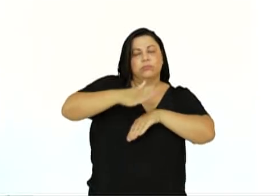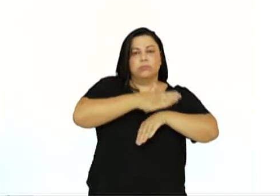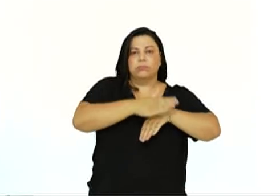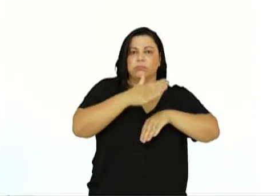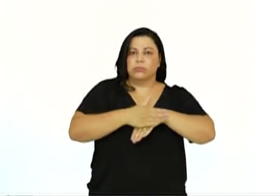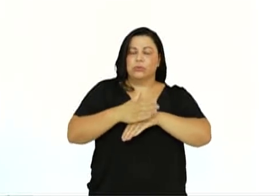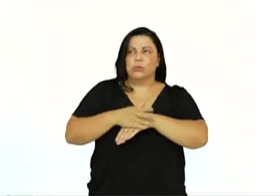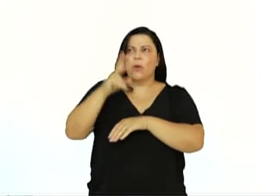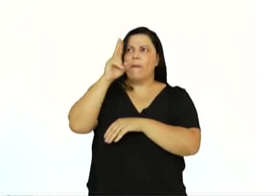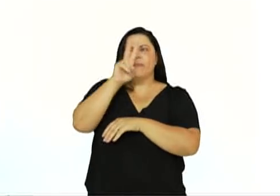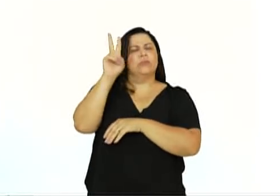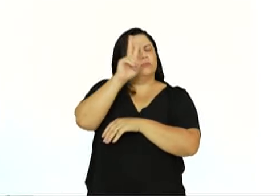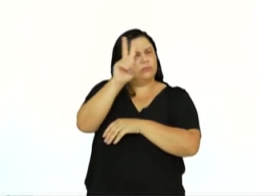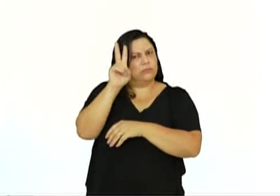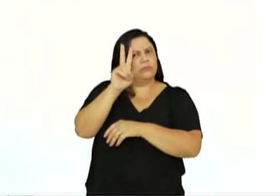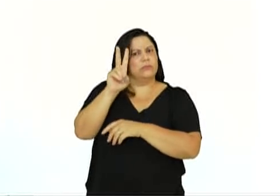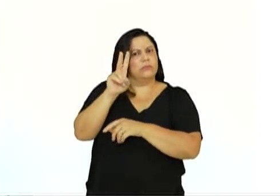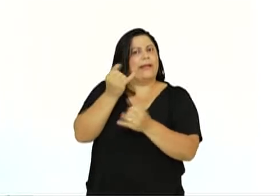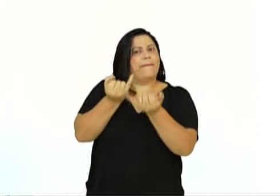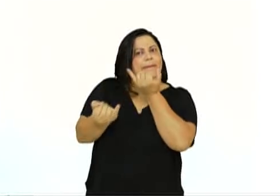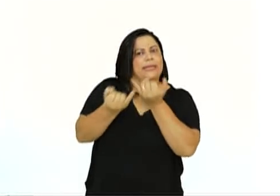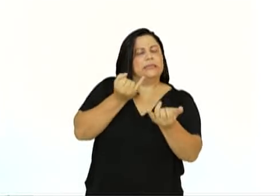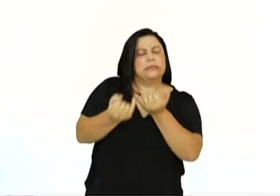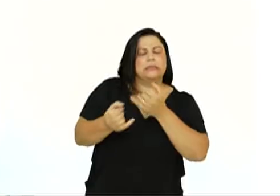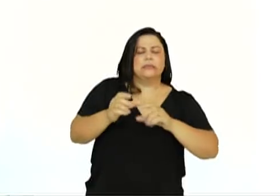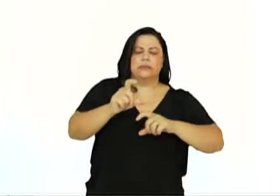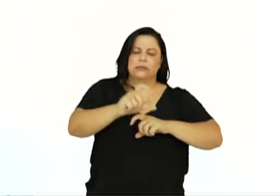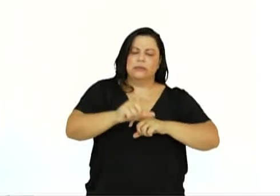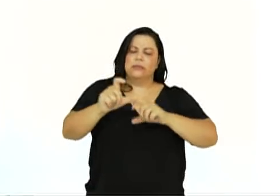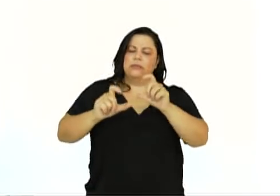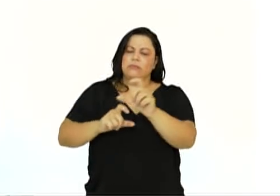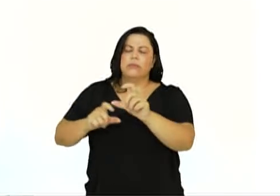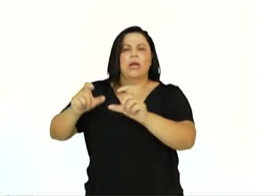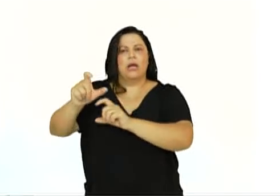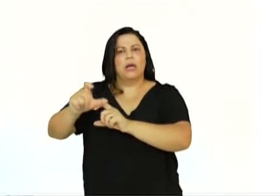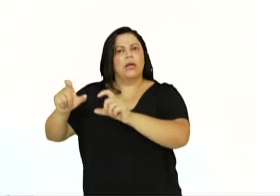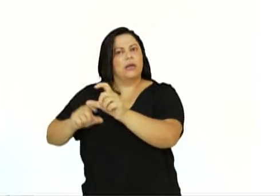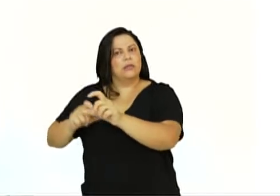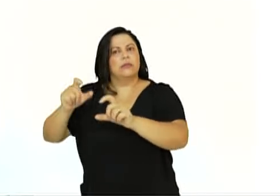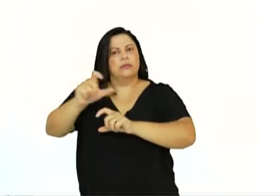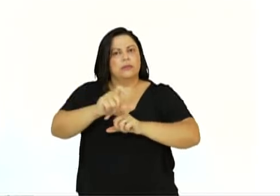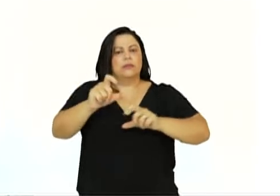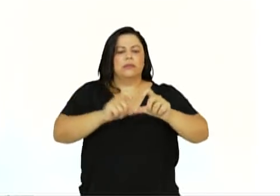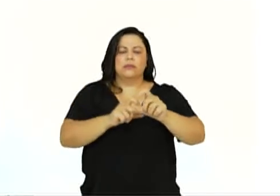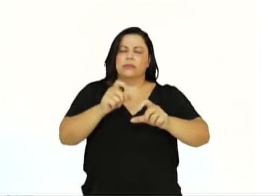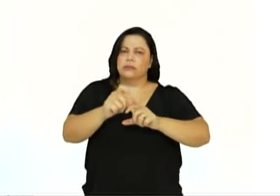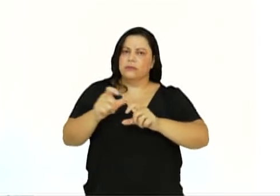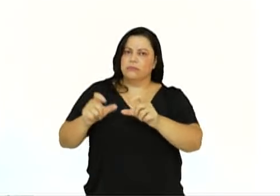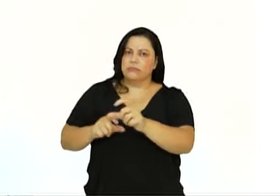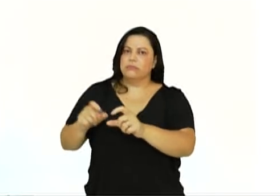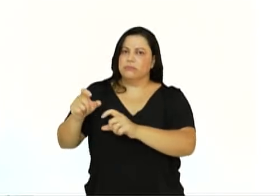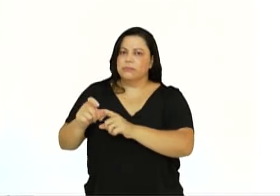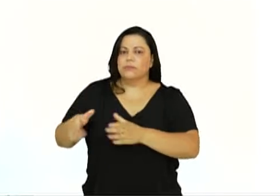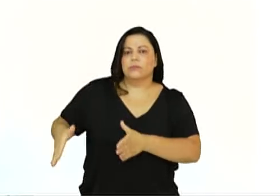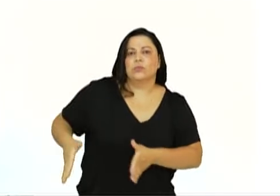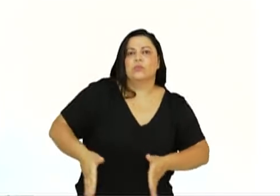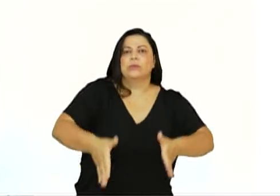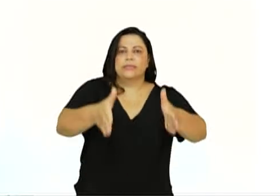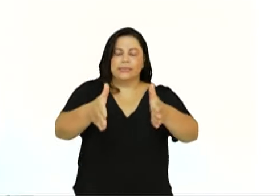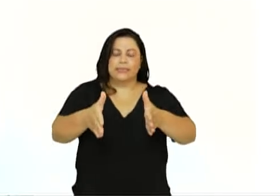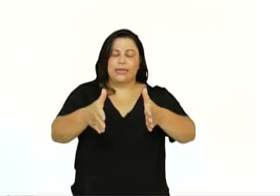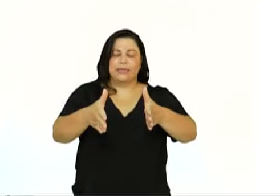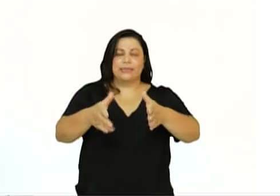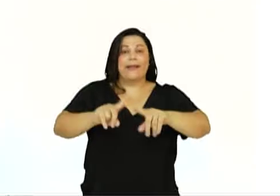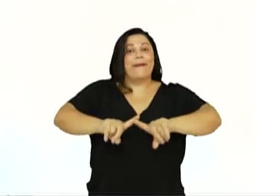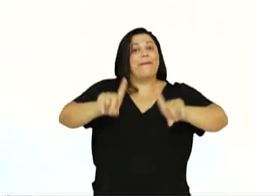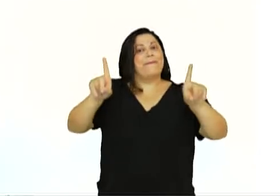muito nos lembra as estradas de paralelepípedo nos dias de hoje, né? Essas pedras cortadas, polidas e feitas como estradas. Porém, elas